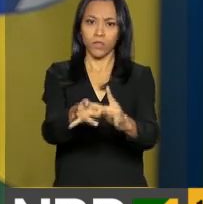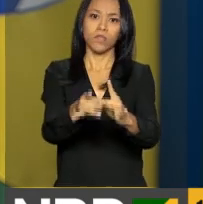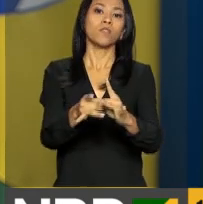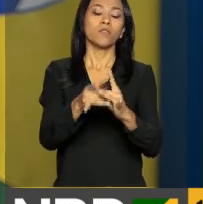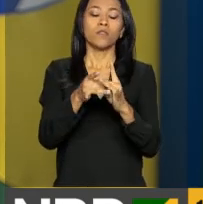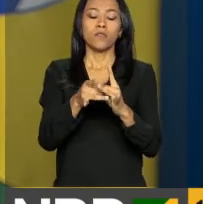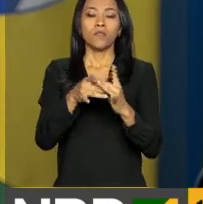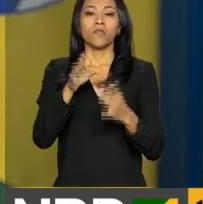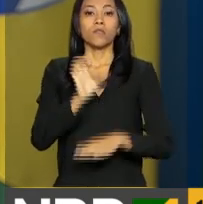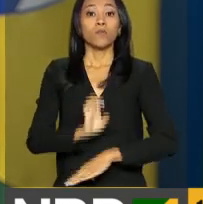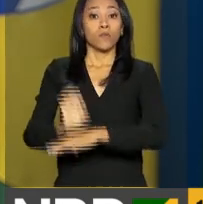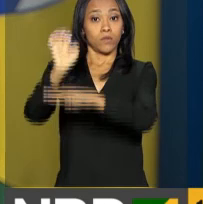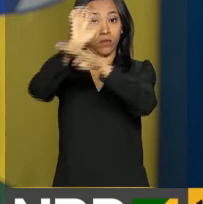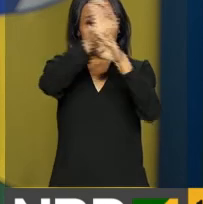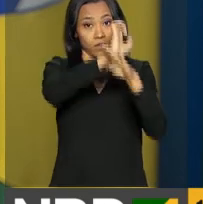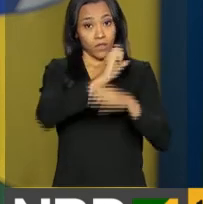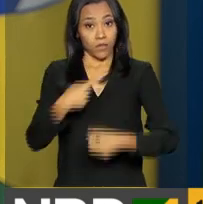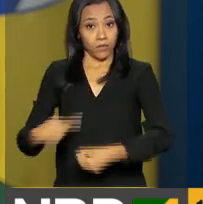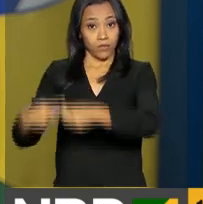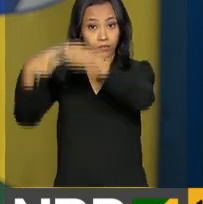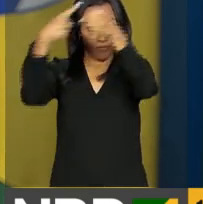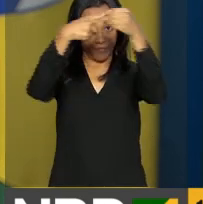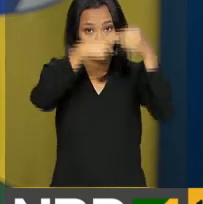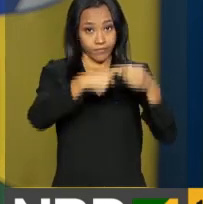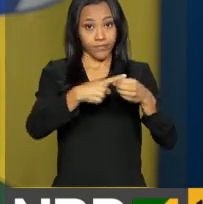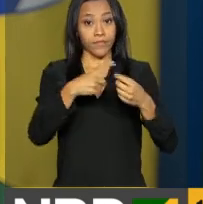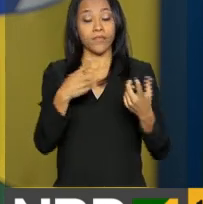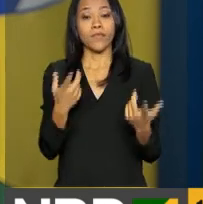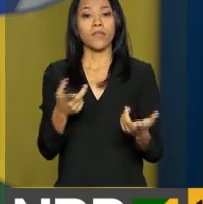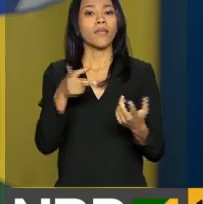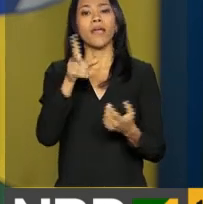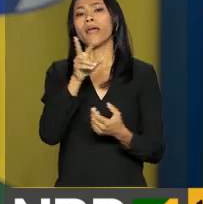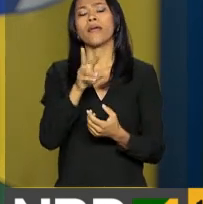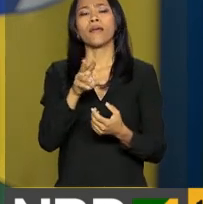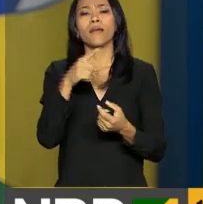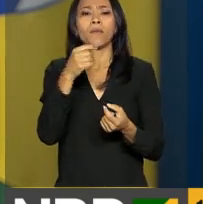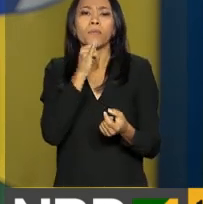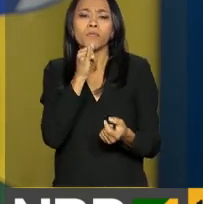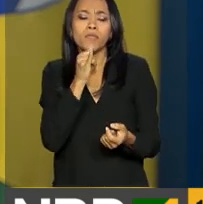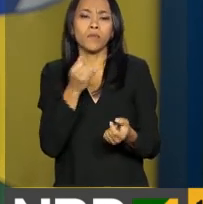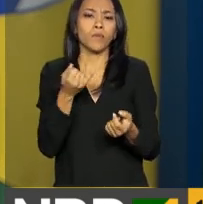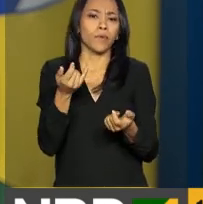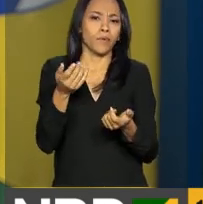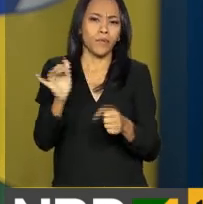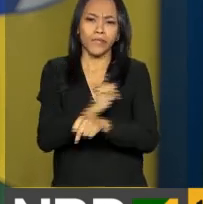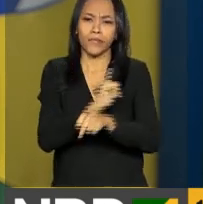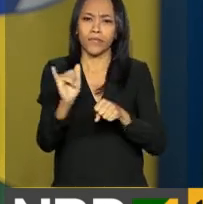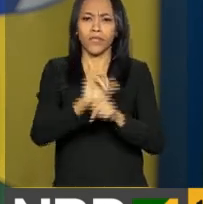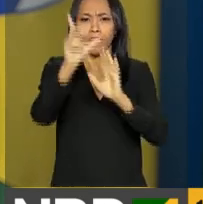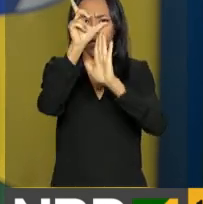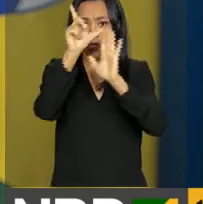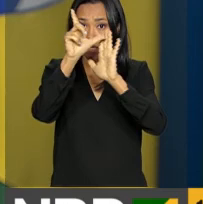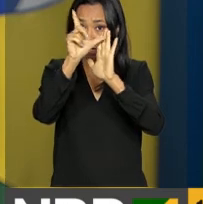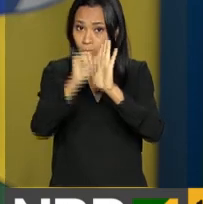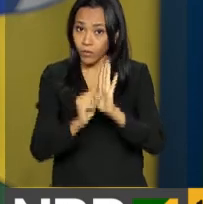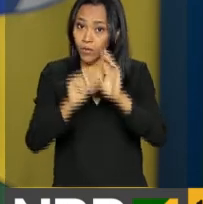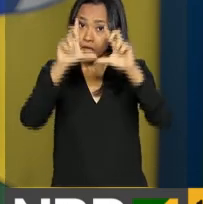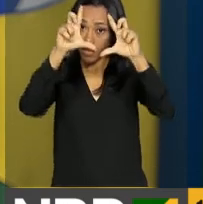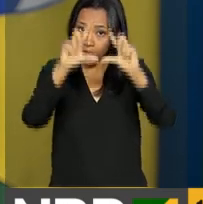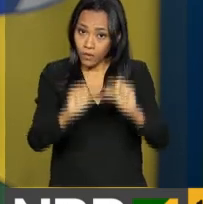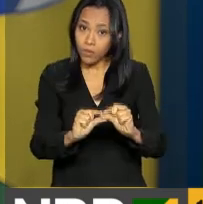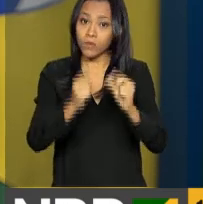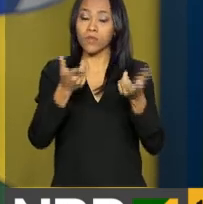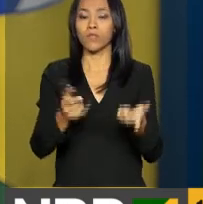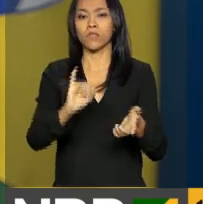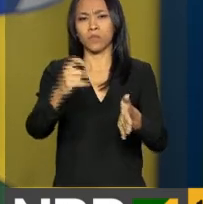repactuá-la significa fazer uma espécie de simplificação tributária, de repactuação tributária entre os entes